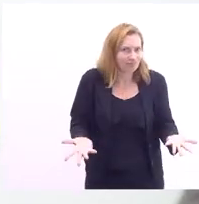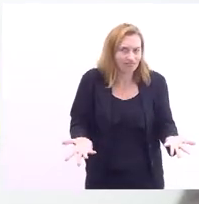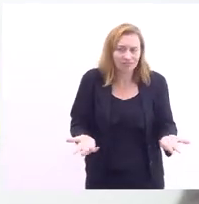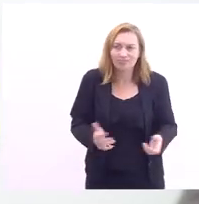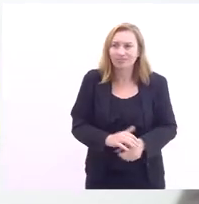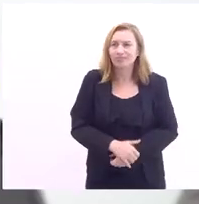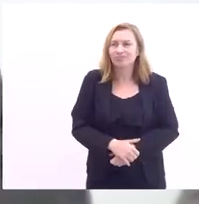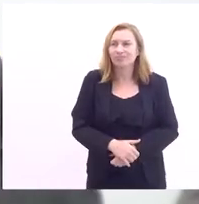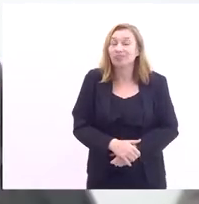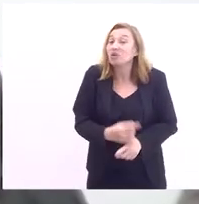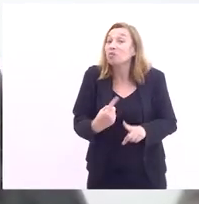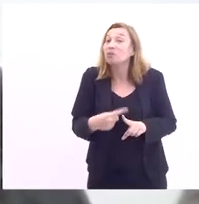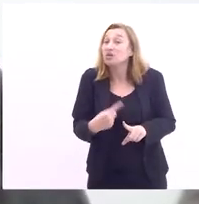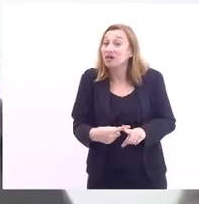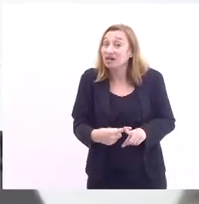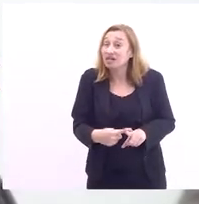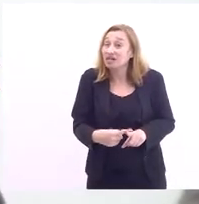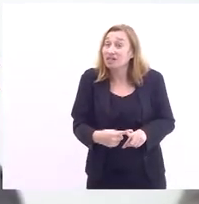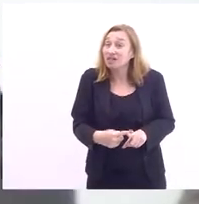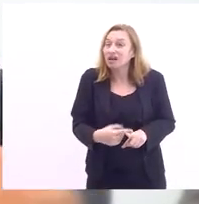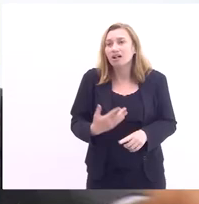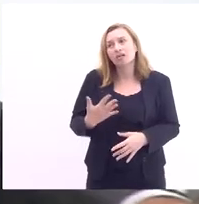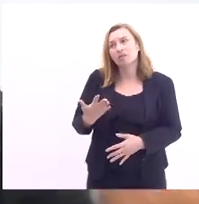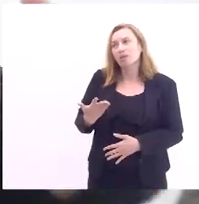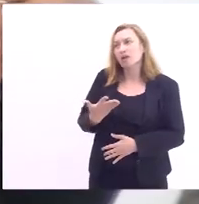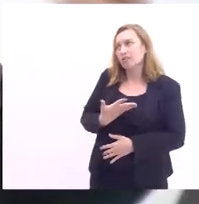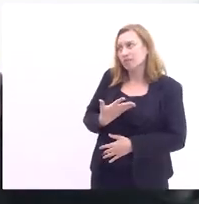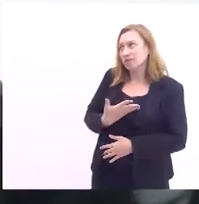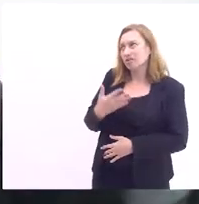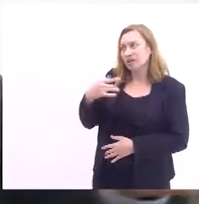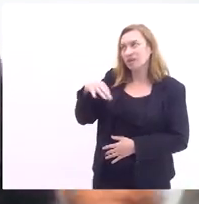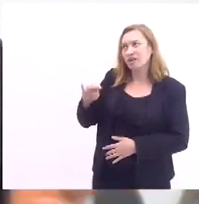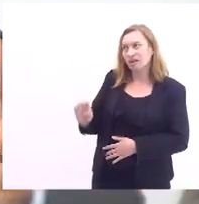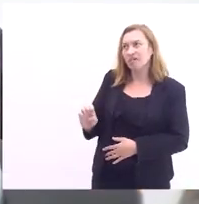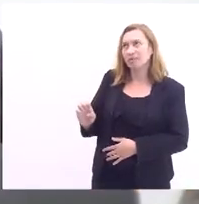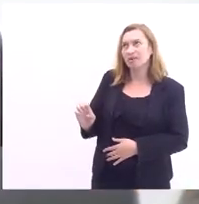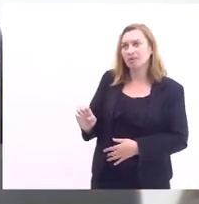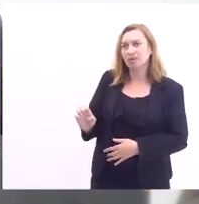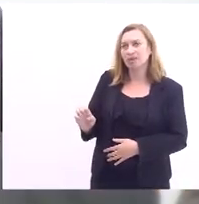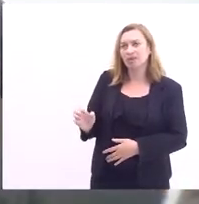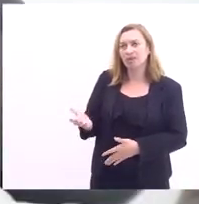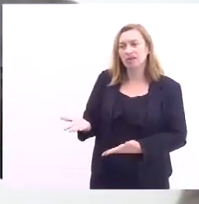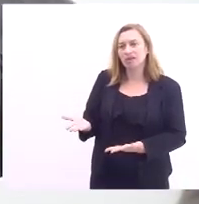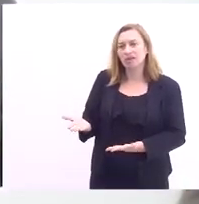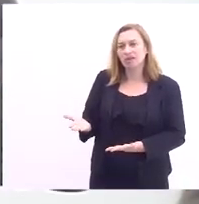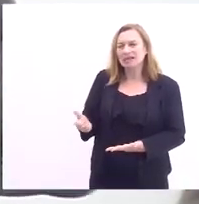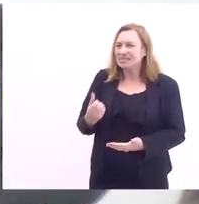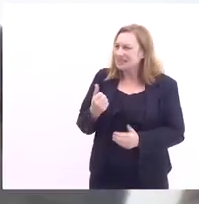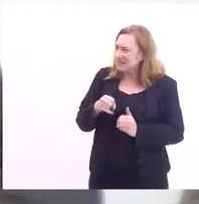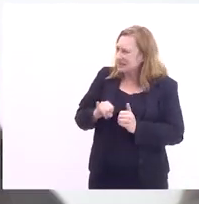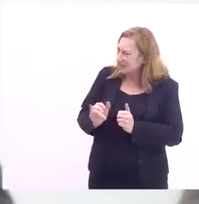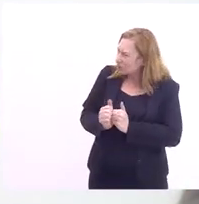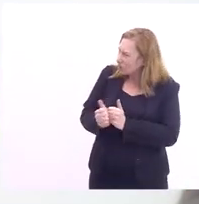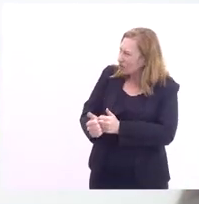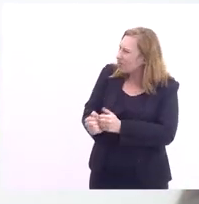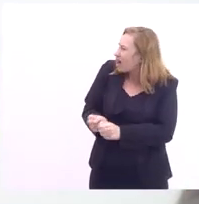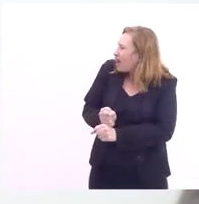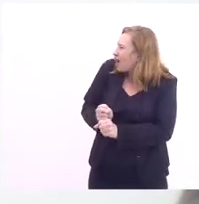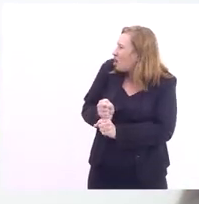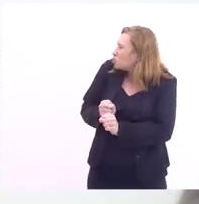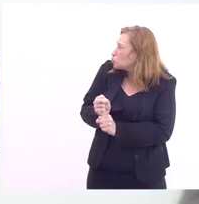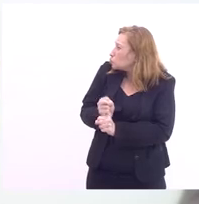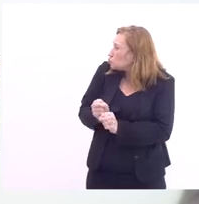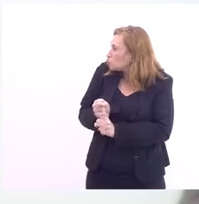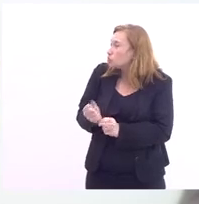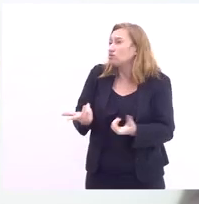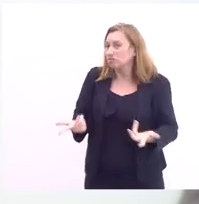possível. Porque, meu querido Guilherme, com toda... Isso nós acompanhamos há muito tempo, pô.